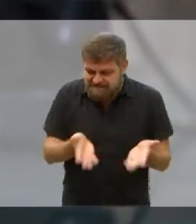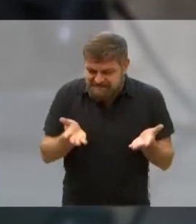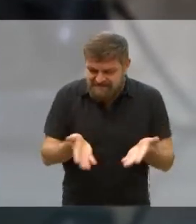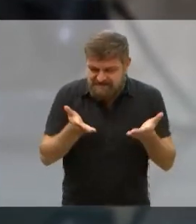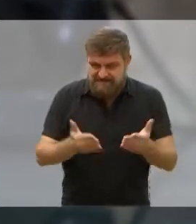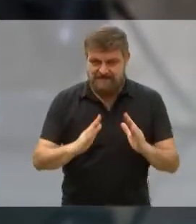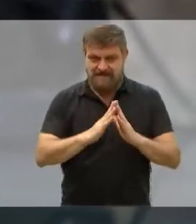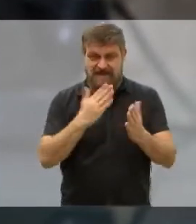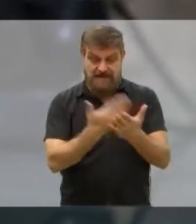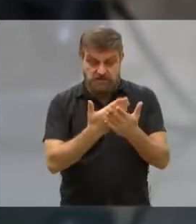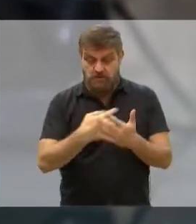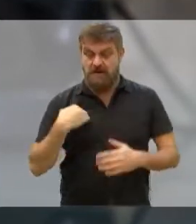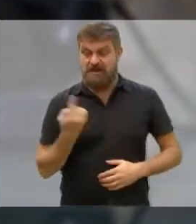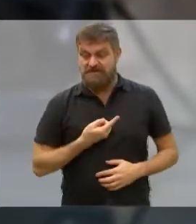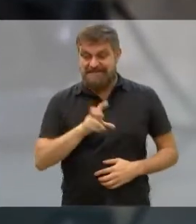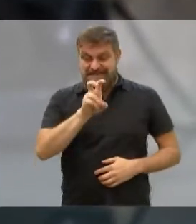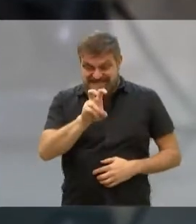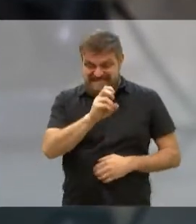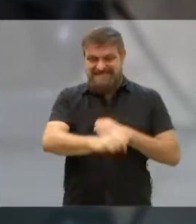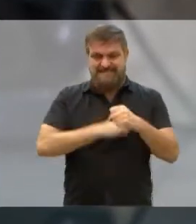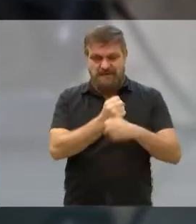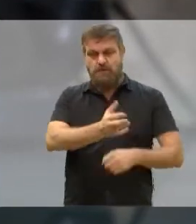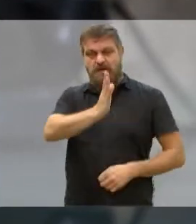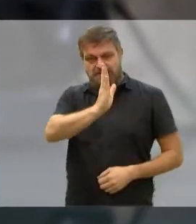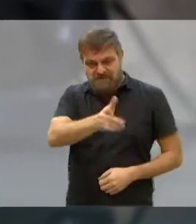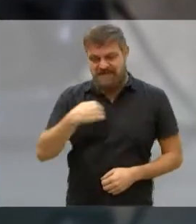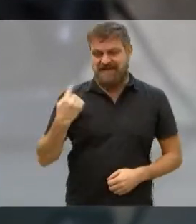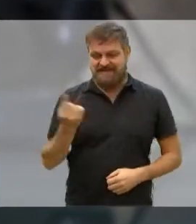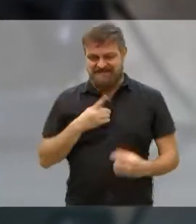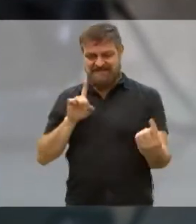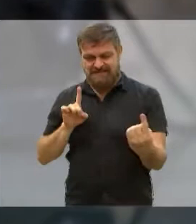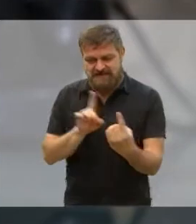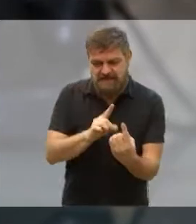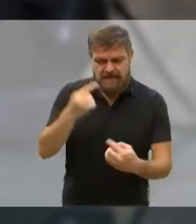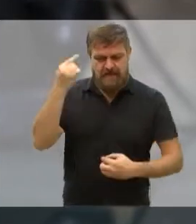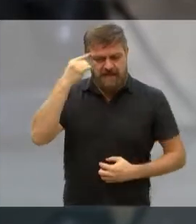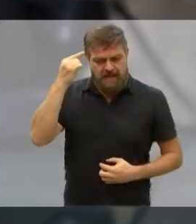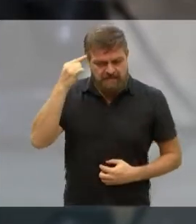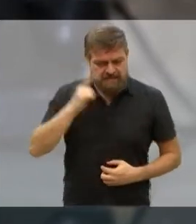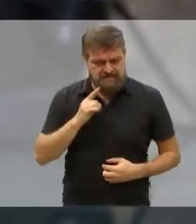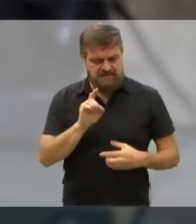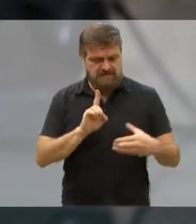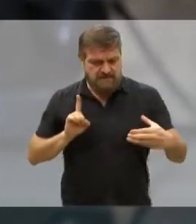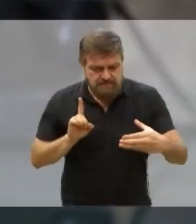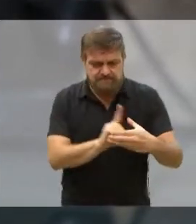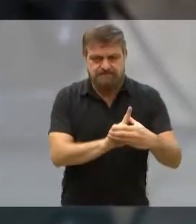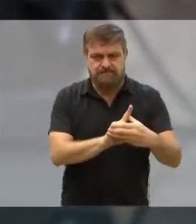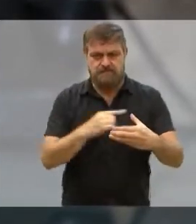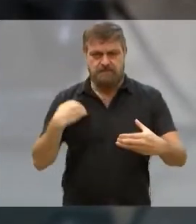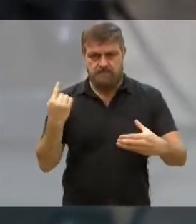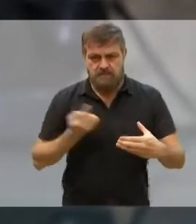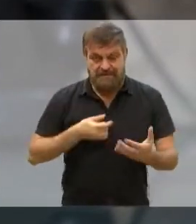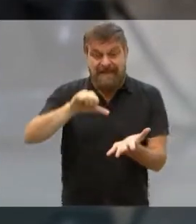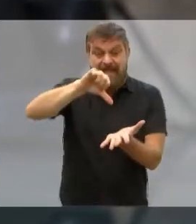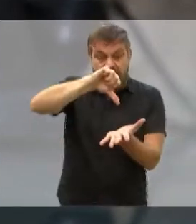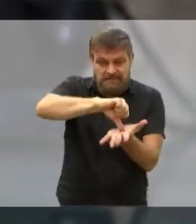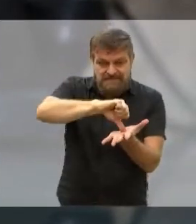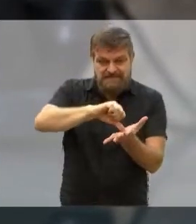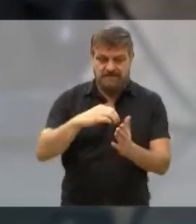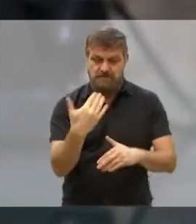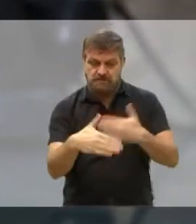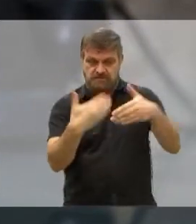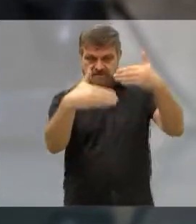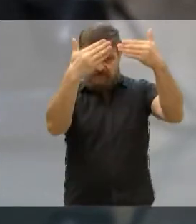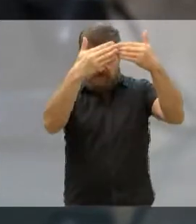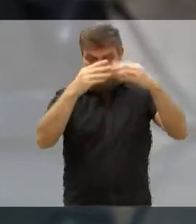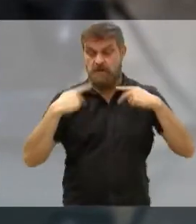é a Inclusione hoje, que já tem 5 anos, que a gente possa atendê-los pensando em reabilitação. Eu costumo dizer que nós somos um centro